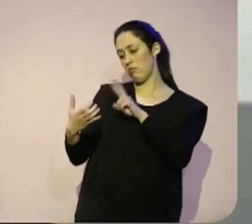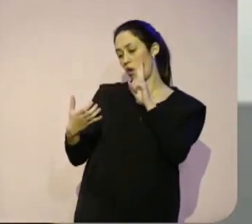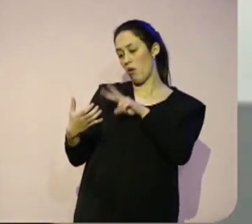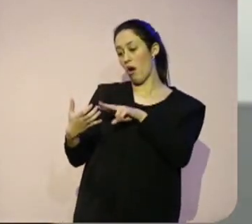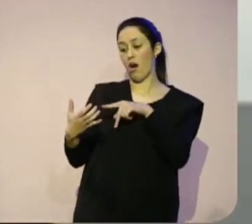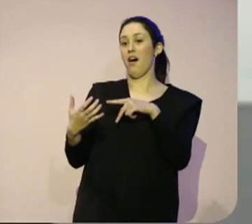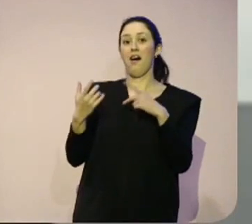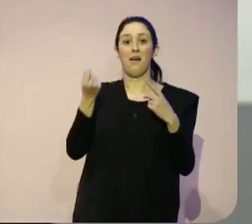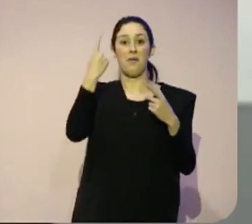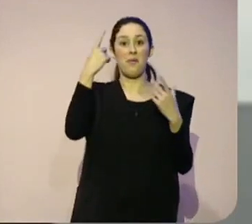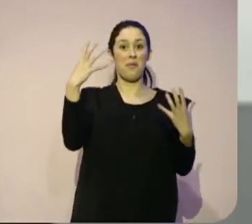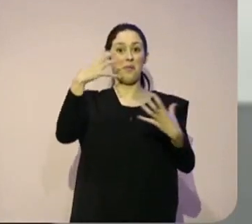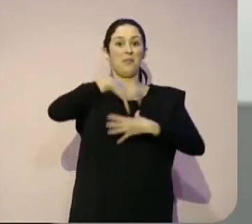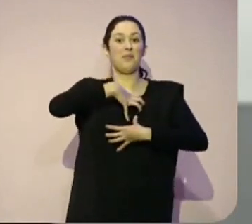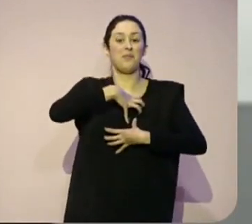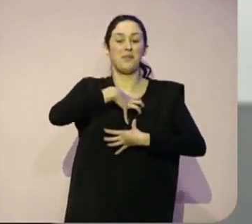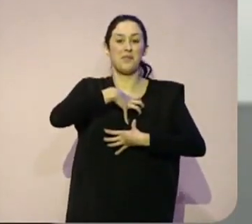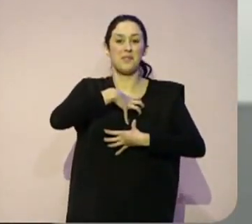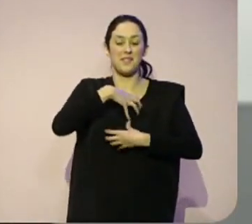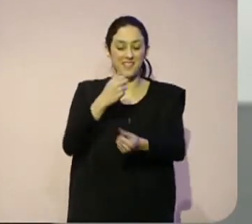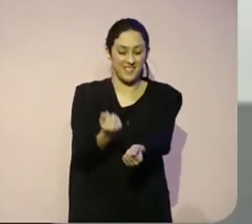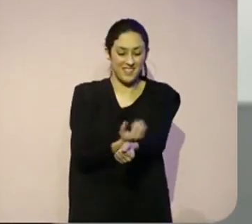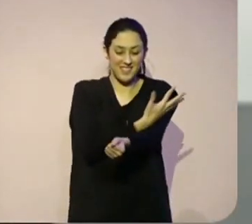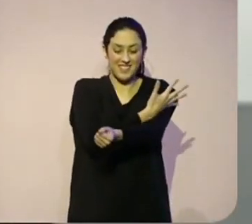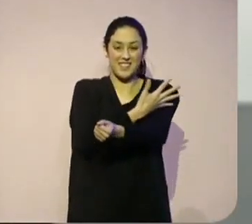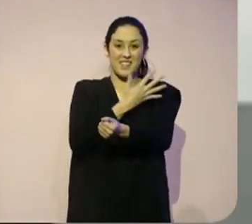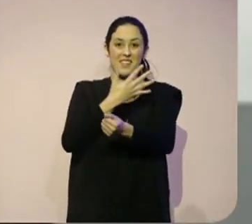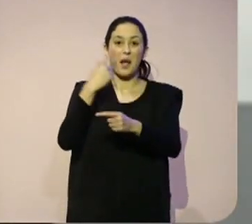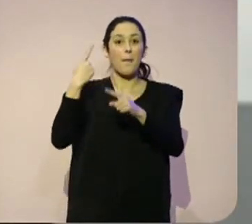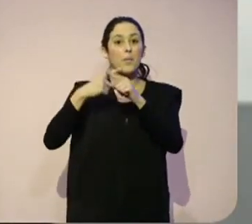está falando através da sua vida.